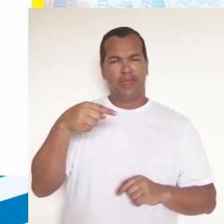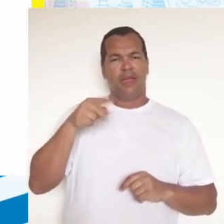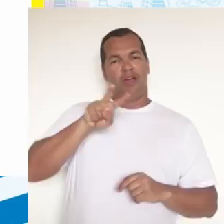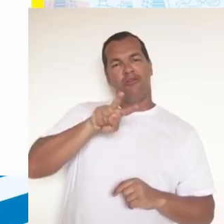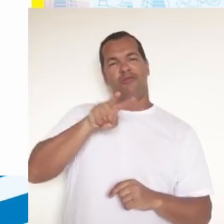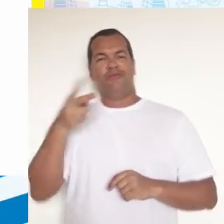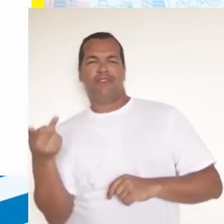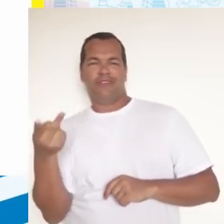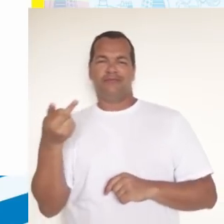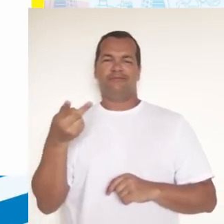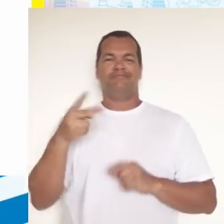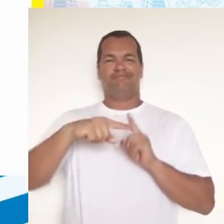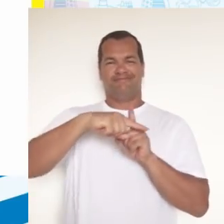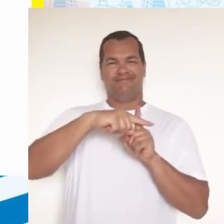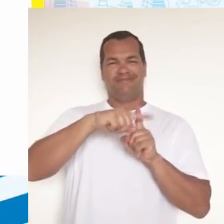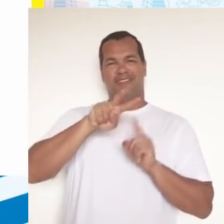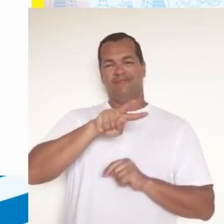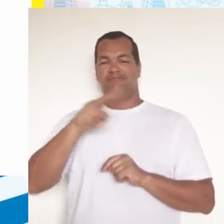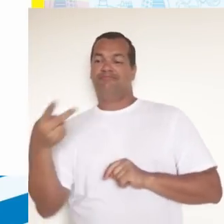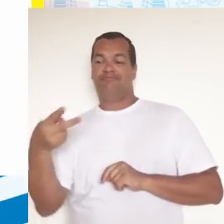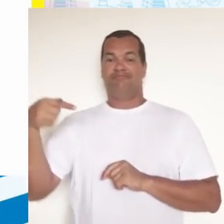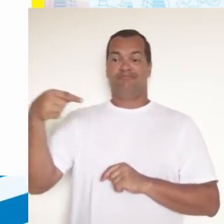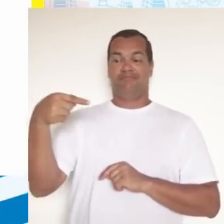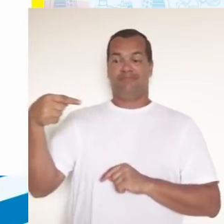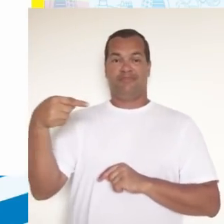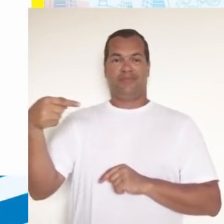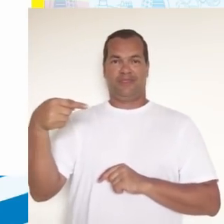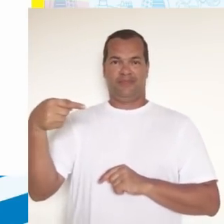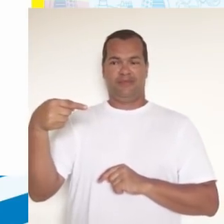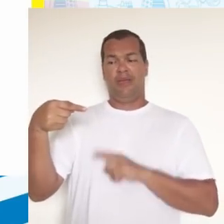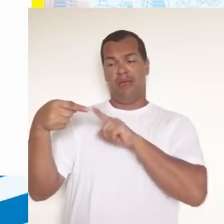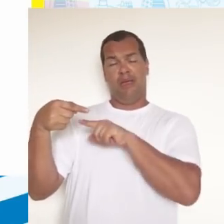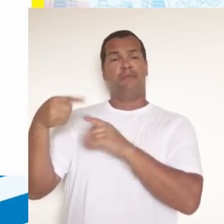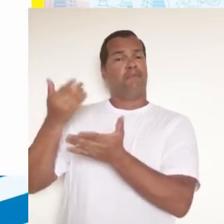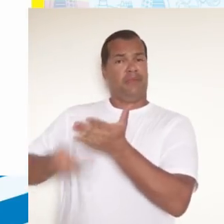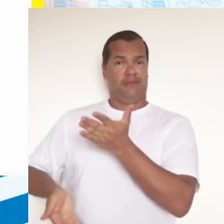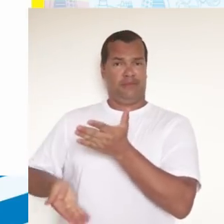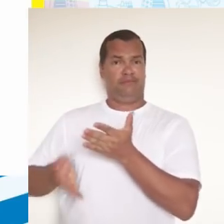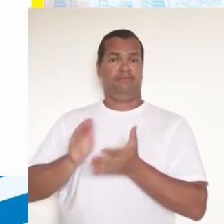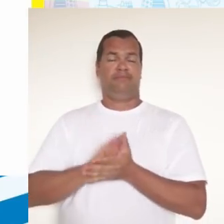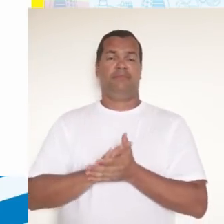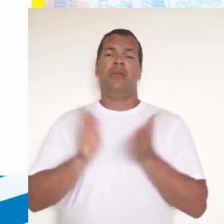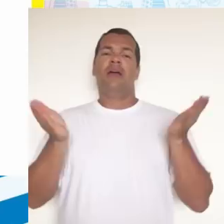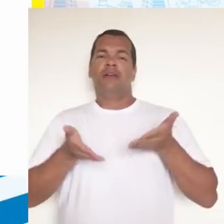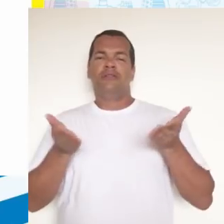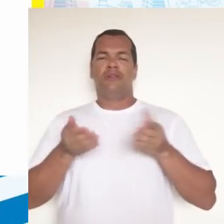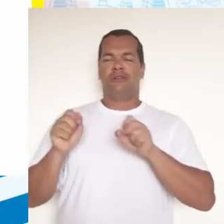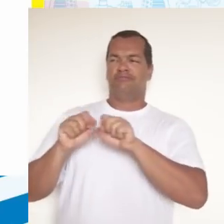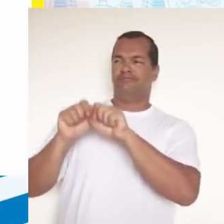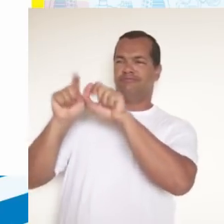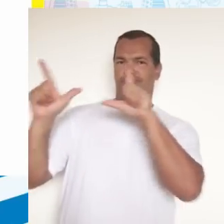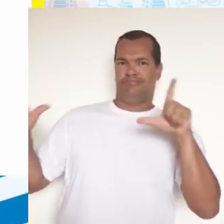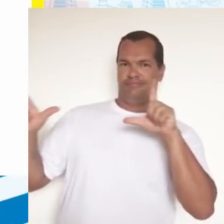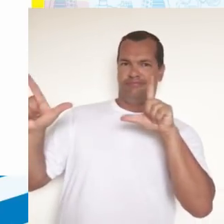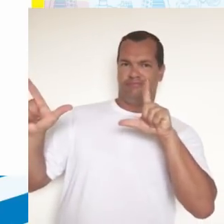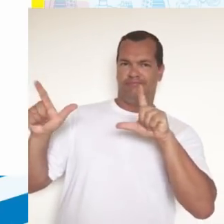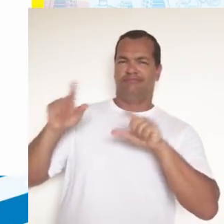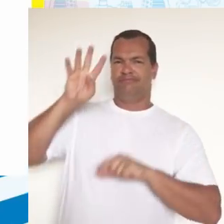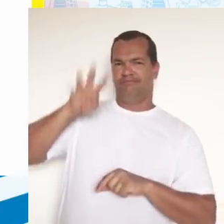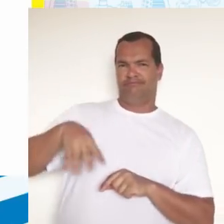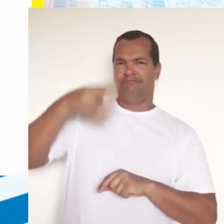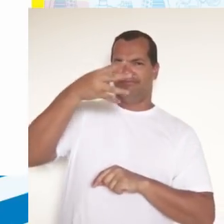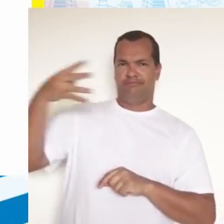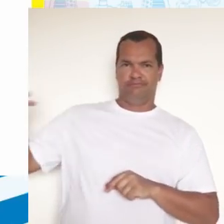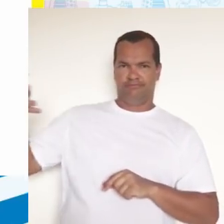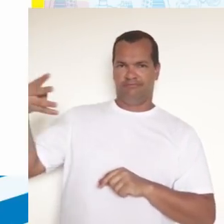operação inversa da adição, é justamente perder. Agora, acompanhe comigo, segundo ainda a